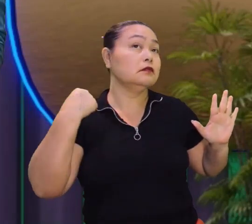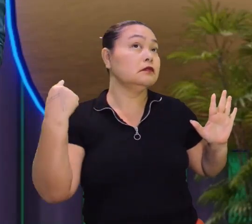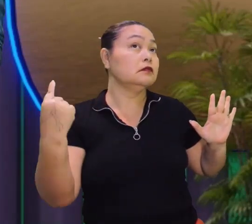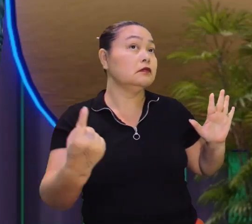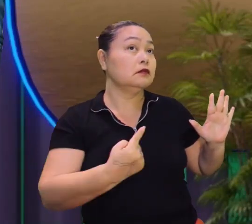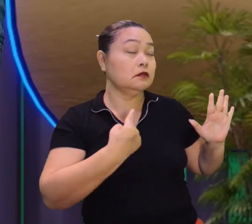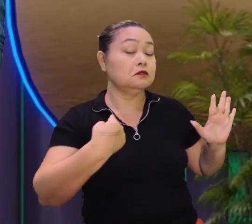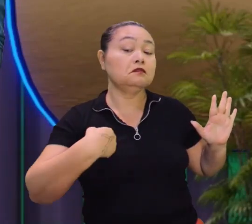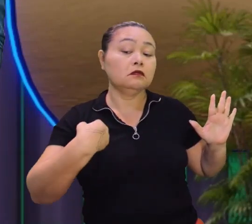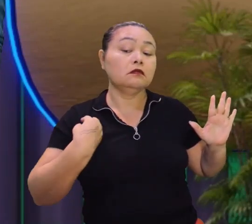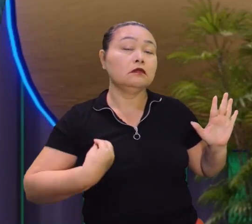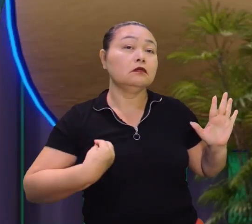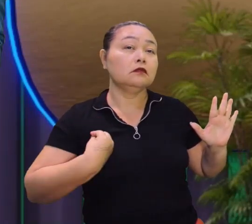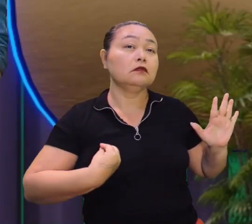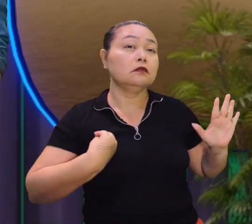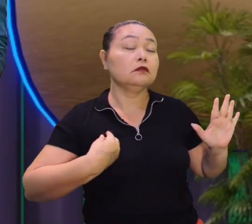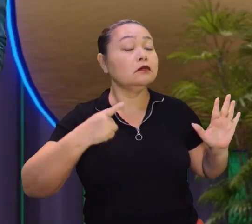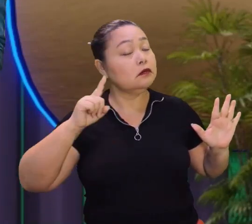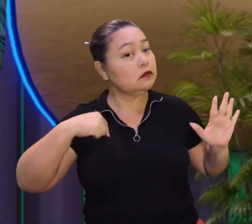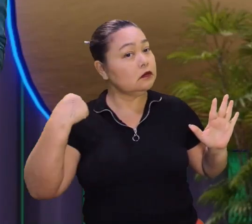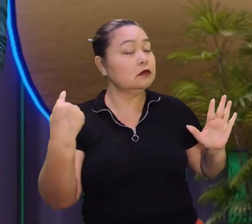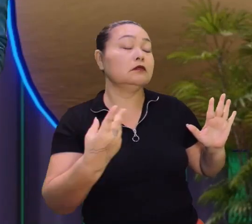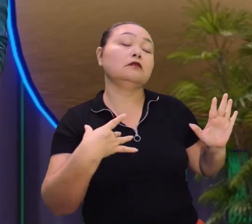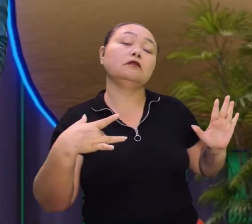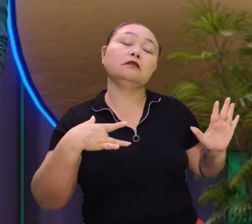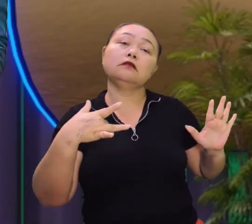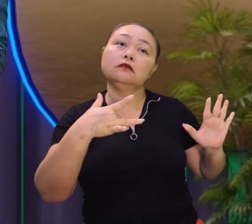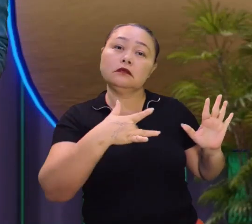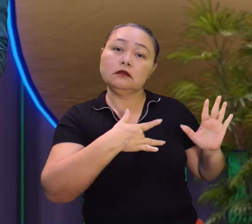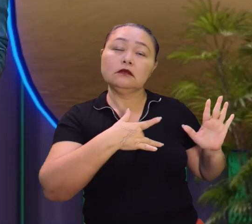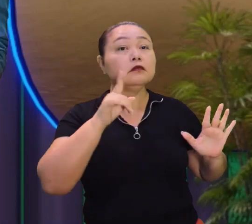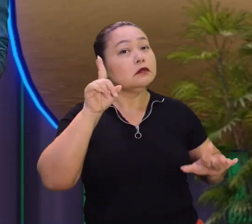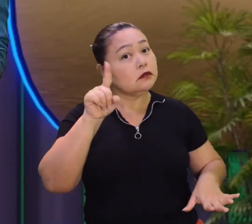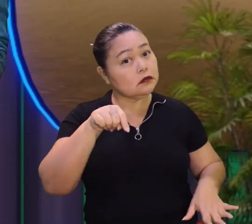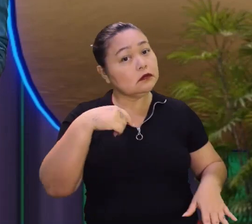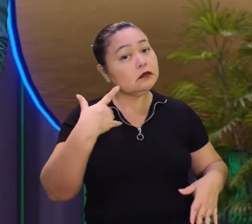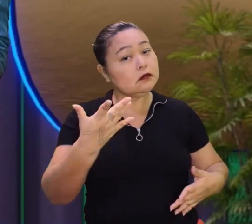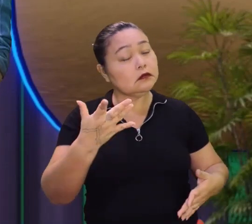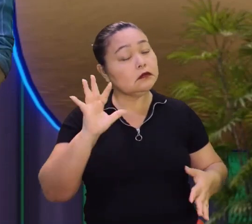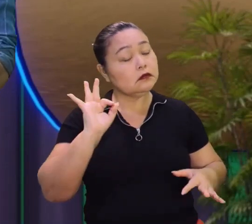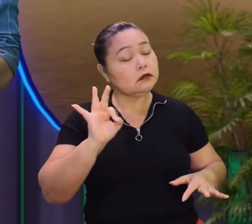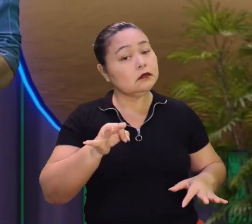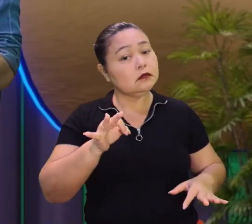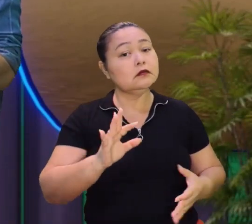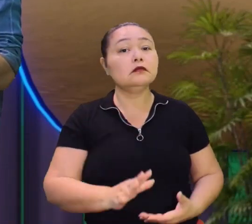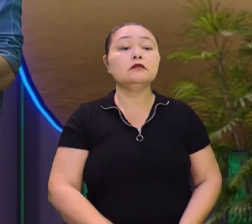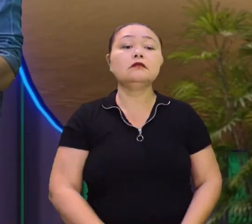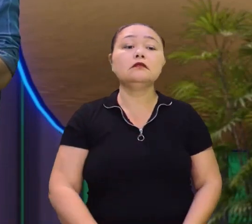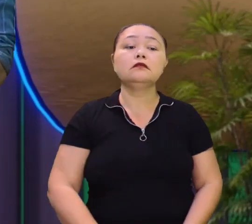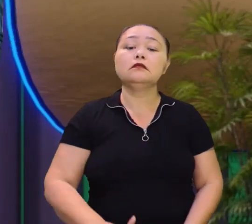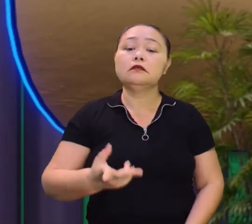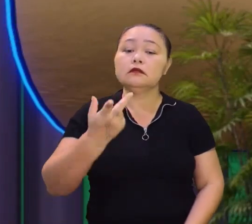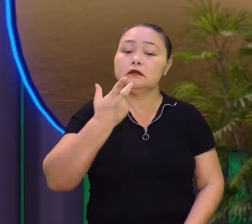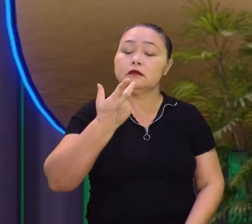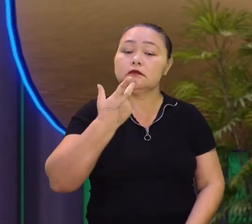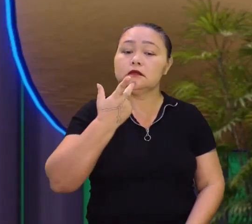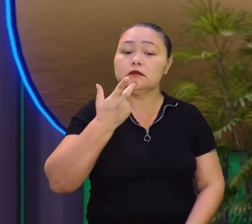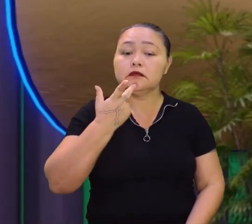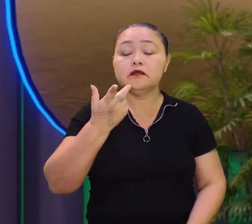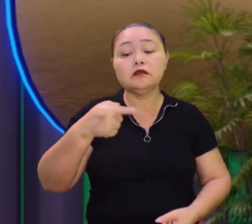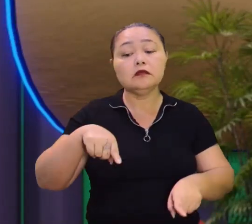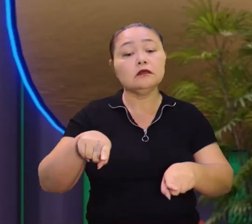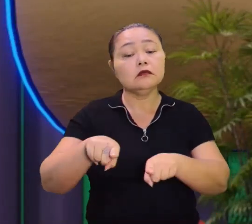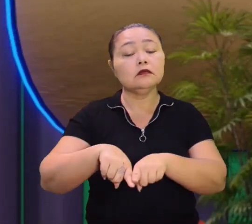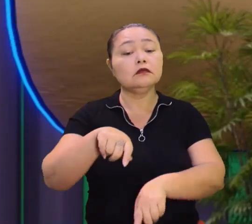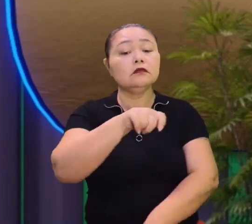nossa qualidade de vida, para a nossa saúde. Com certeza. É ou não é? Exato. Então, eu falei, inclusive,